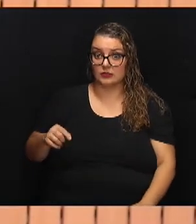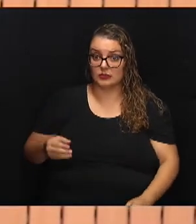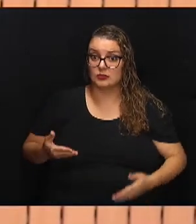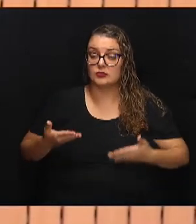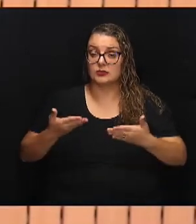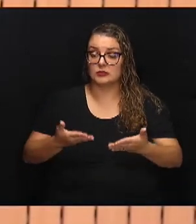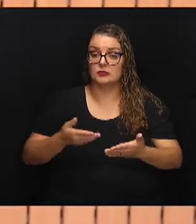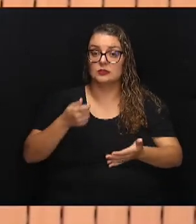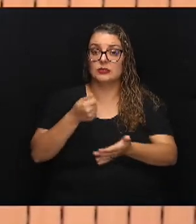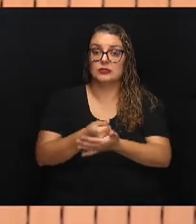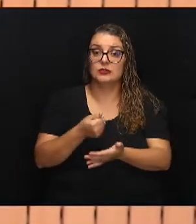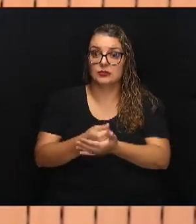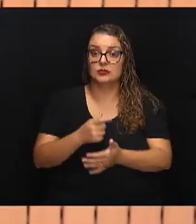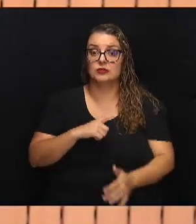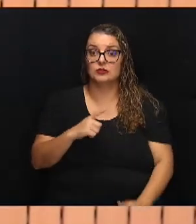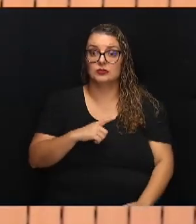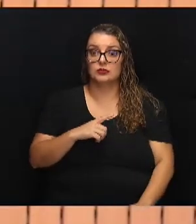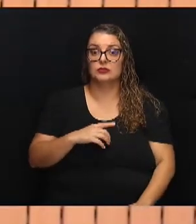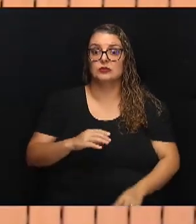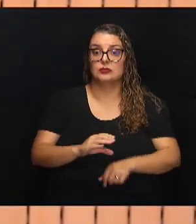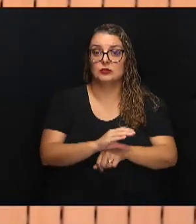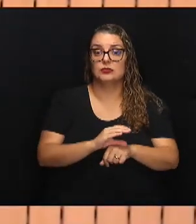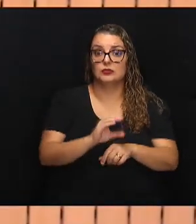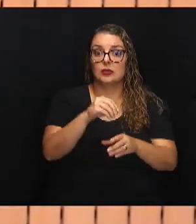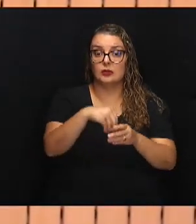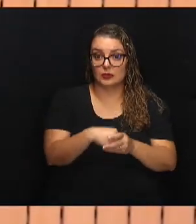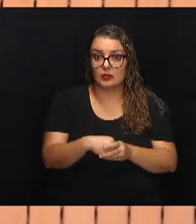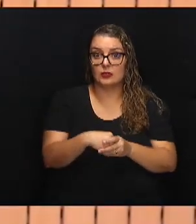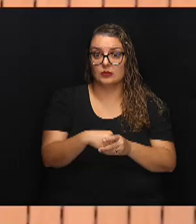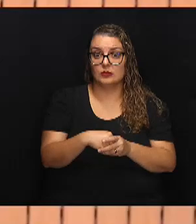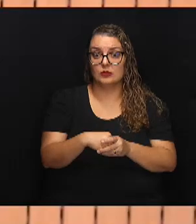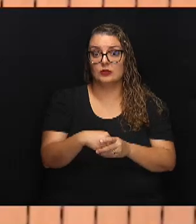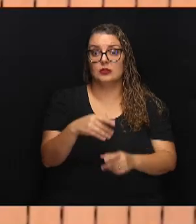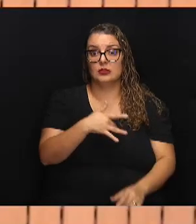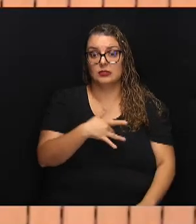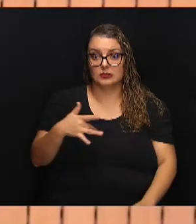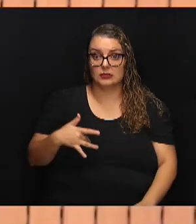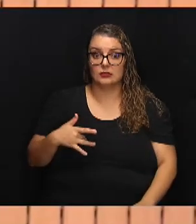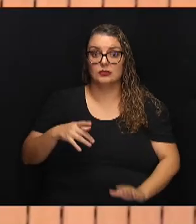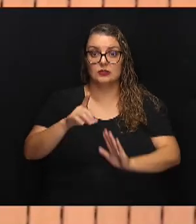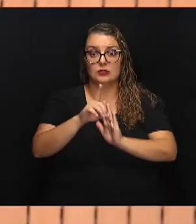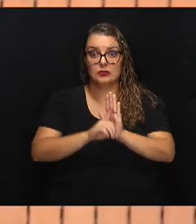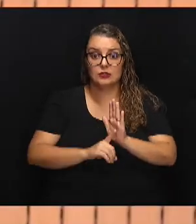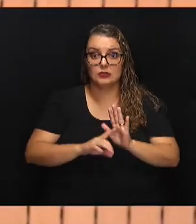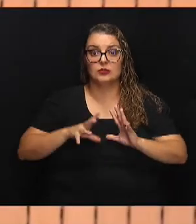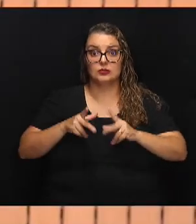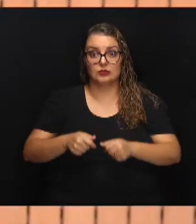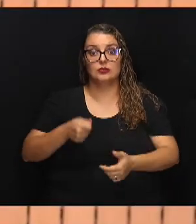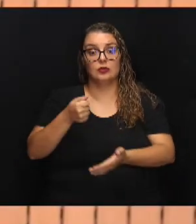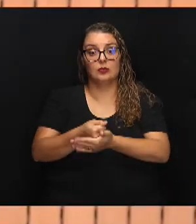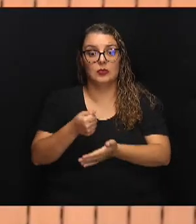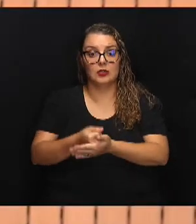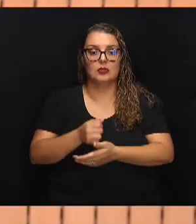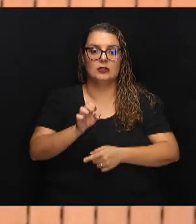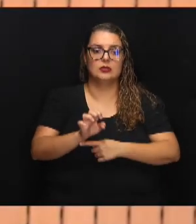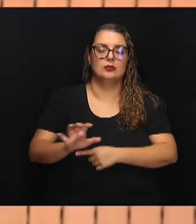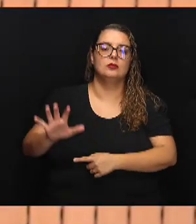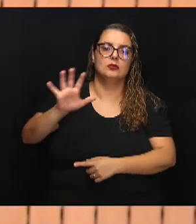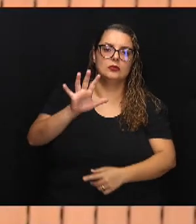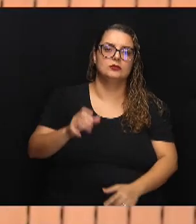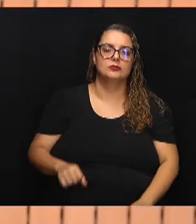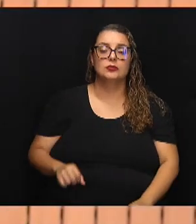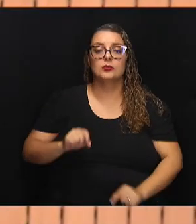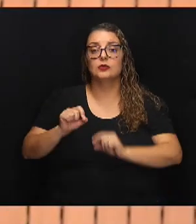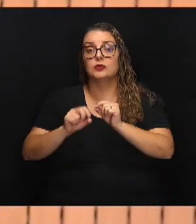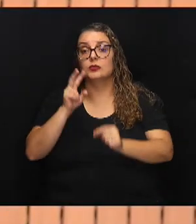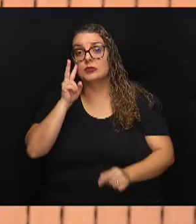nós tínhamos o direito constitucional ali resguardado. Saúde é direito de todos e dever do Estado. O que a gente está vendo hoje, cada